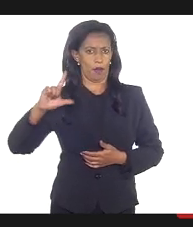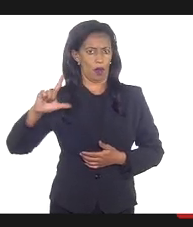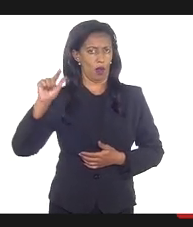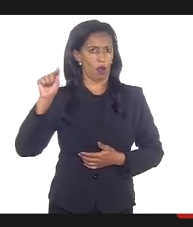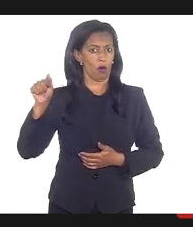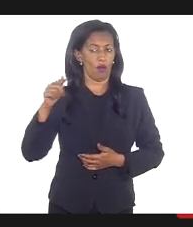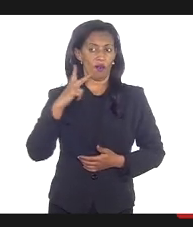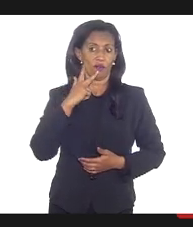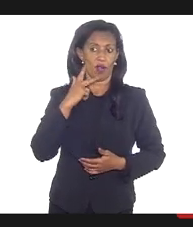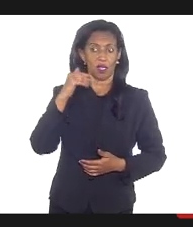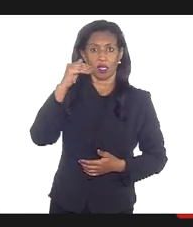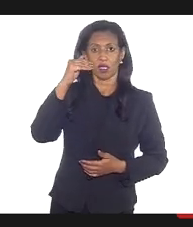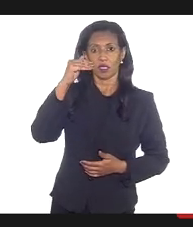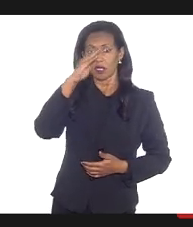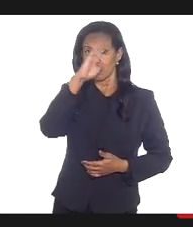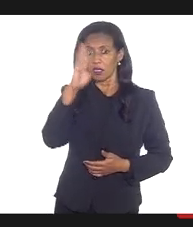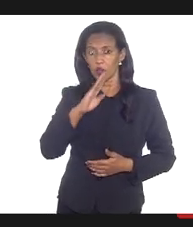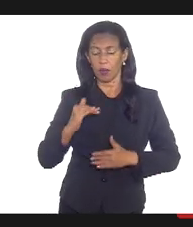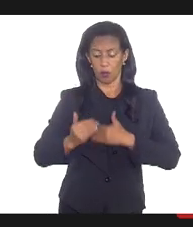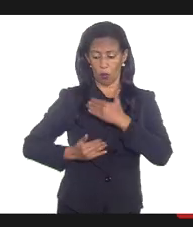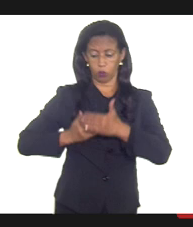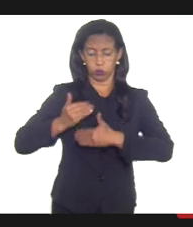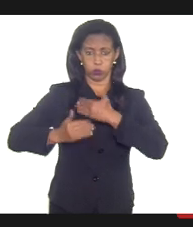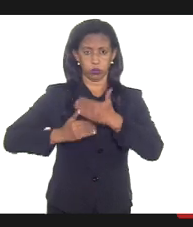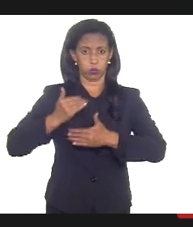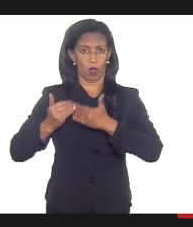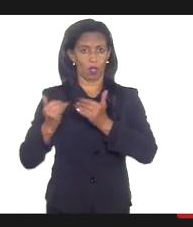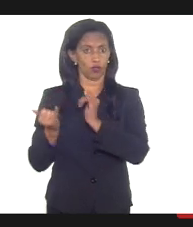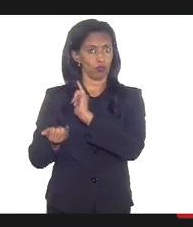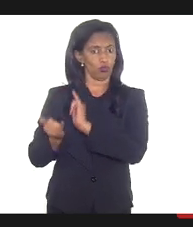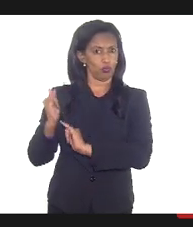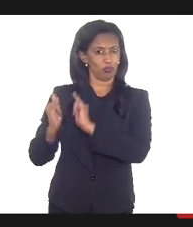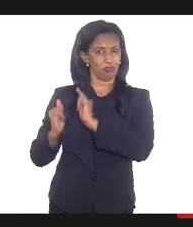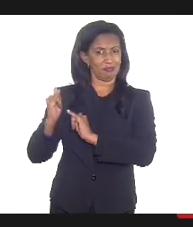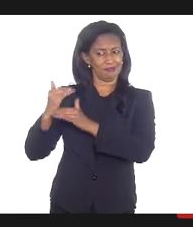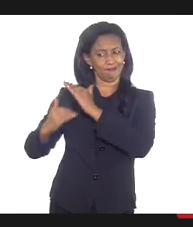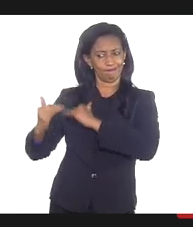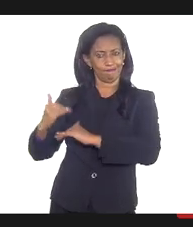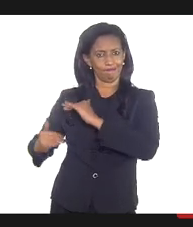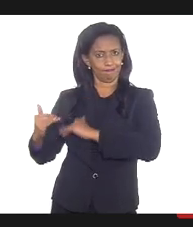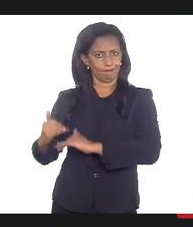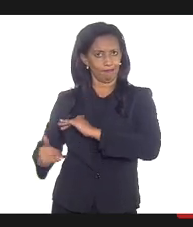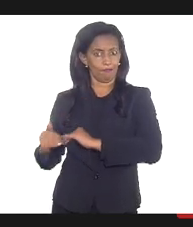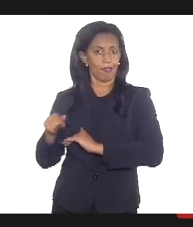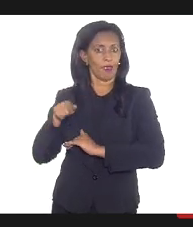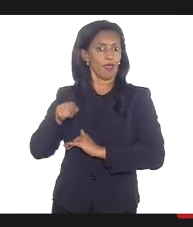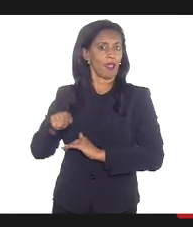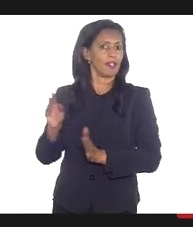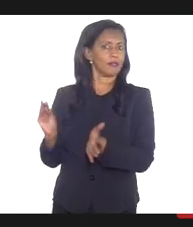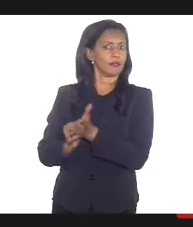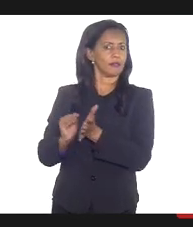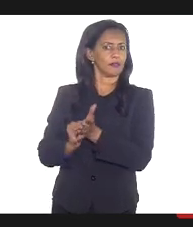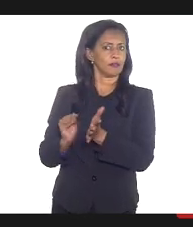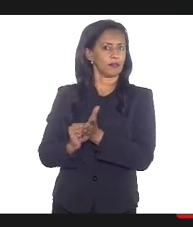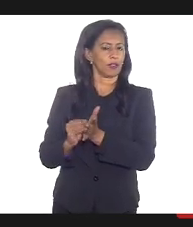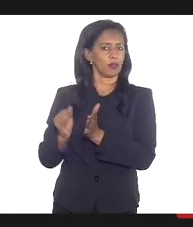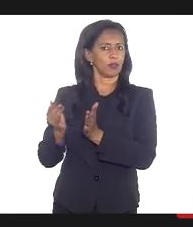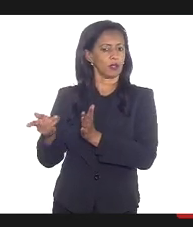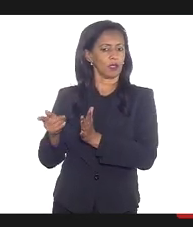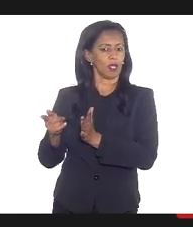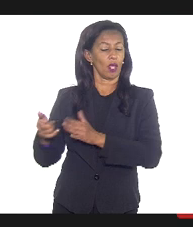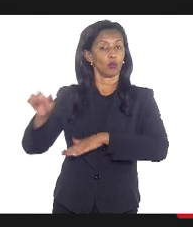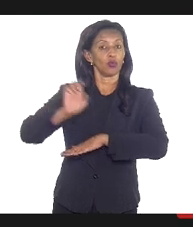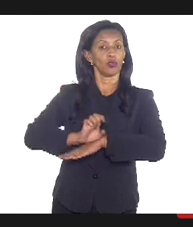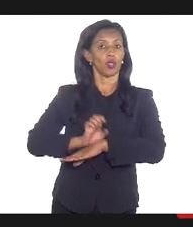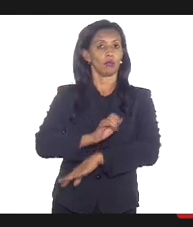que se o Brasil passa por um processo de desindustrialização, o protótipo dessa desindustrialização é o Estado do